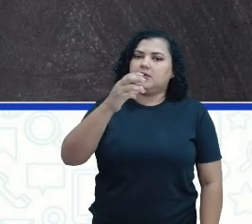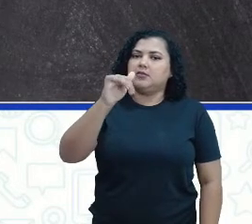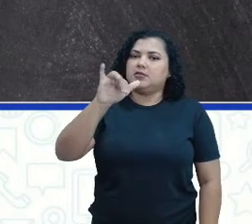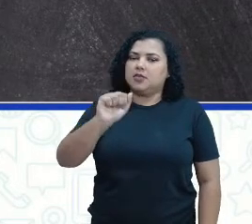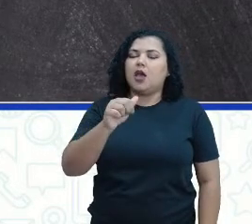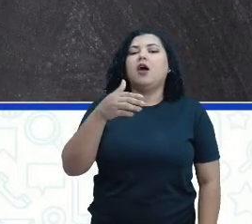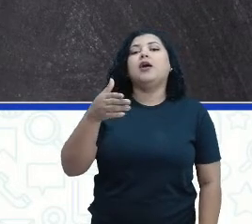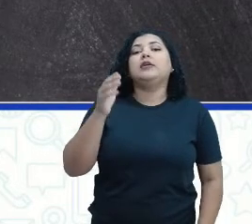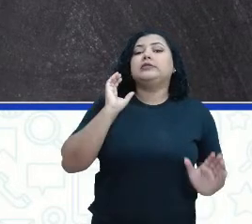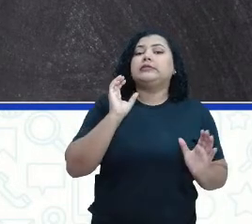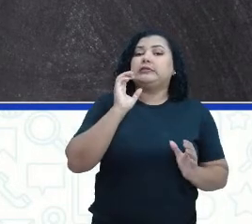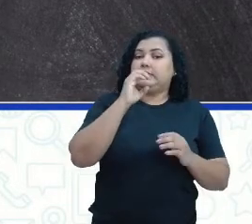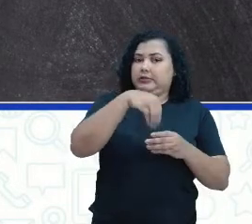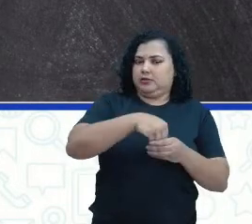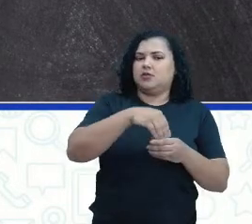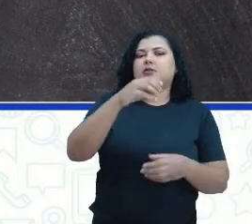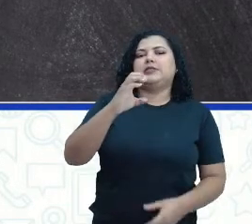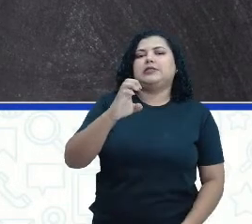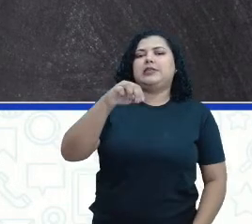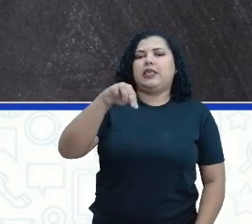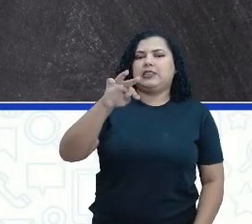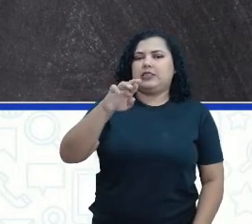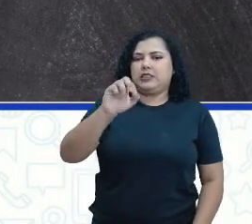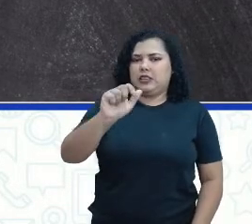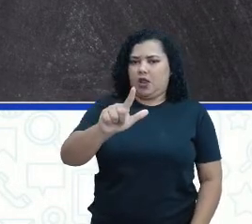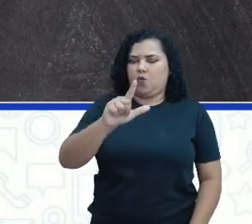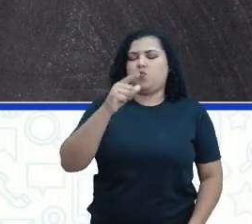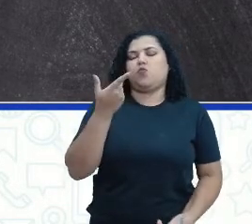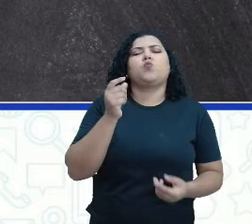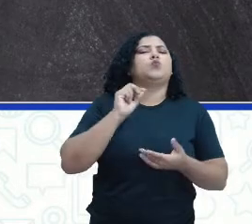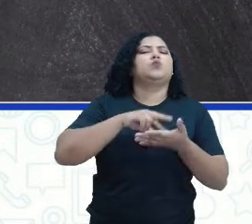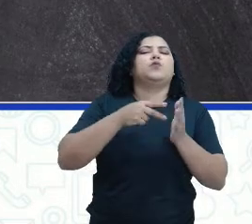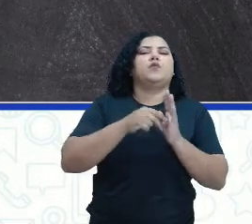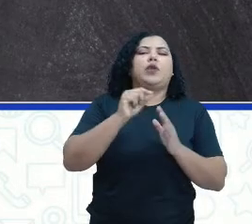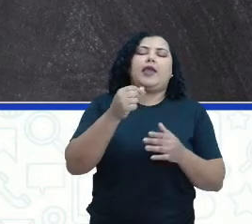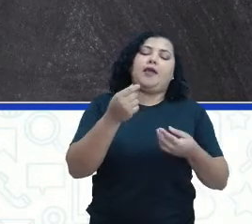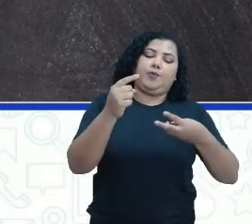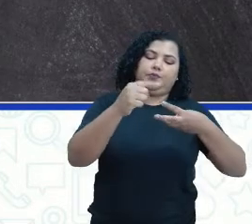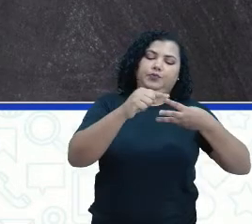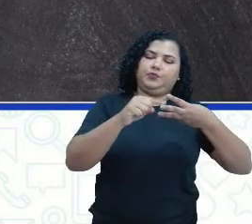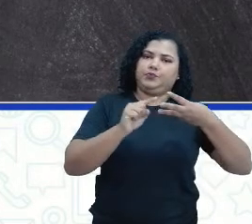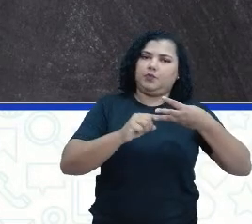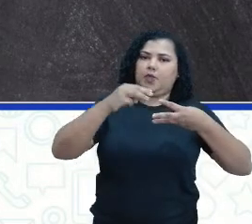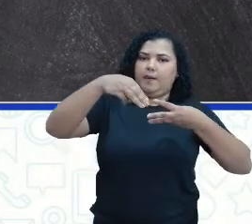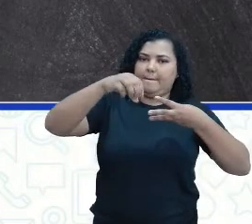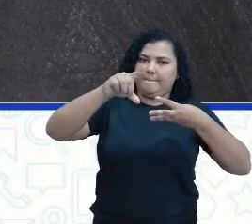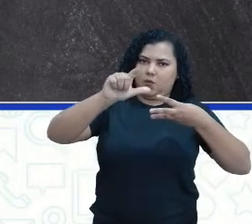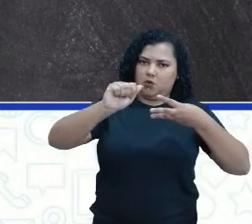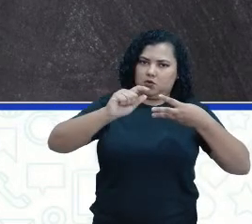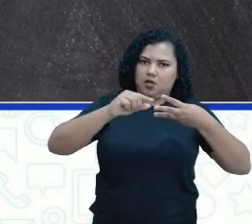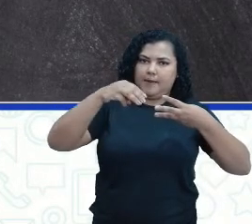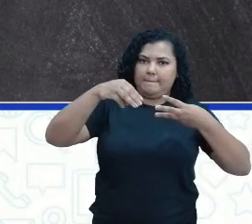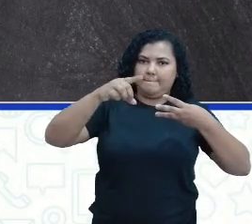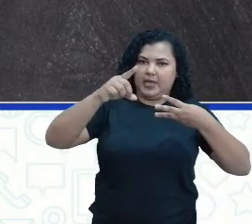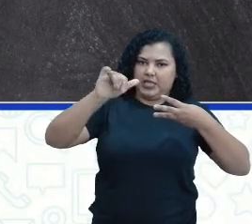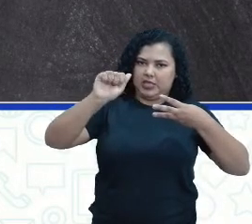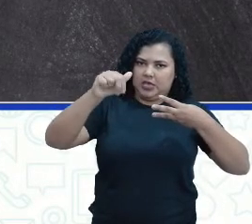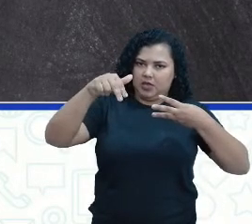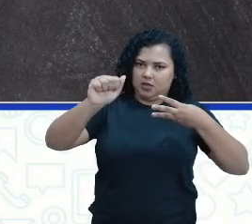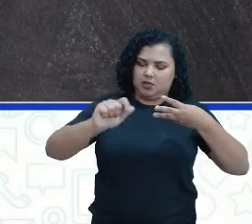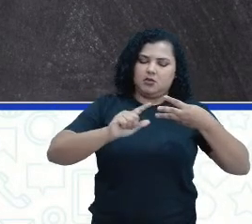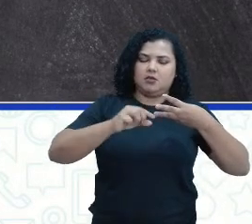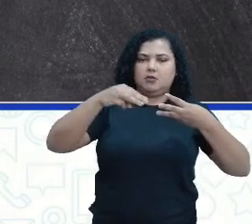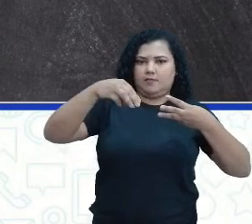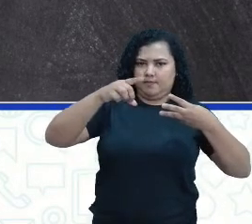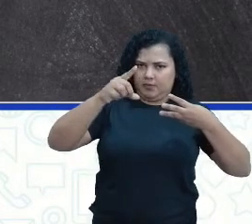nosso canal no YouTube rever essa aula. As medidas de tendência central, a moda, a mediana e a média, elas trabalham de